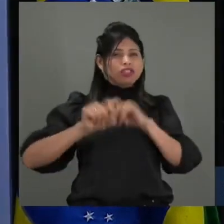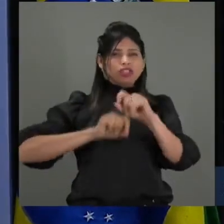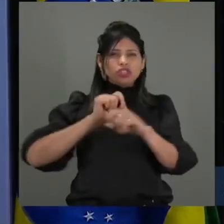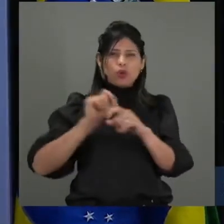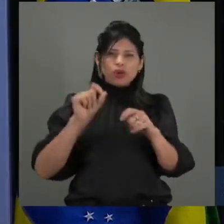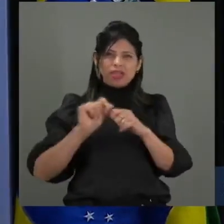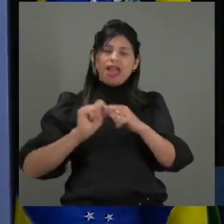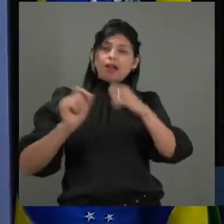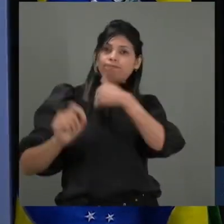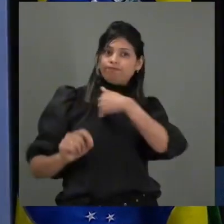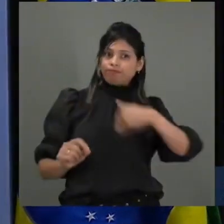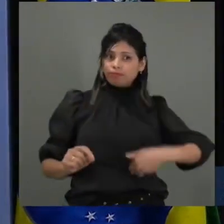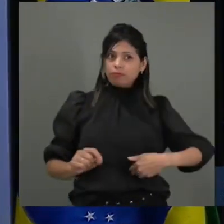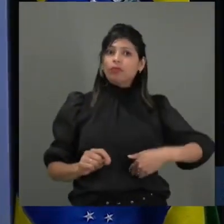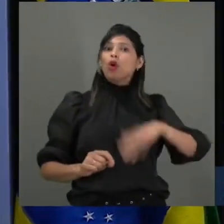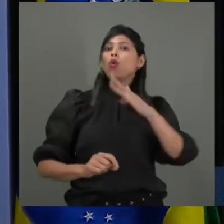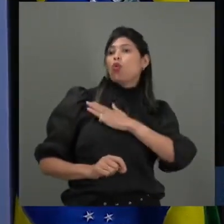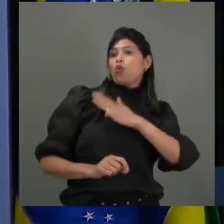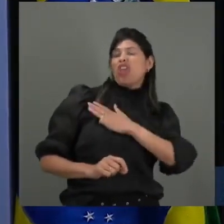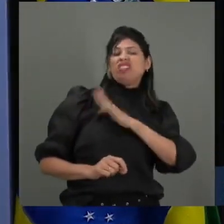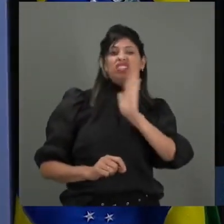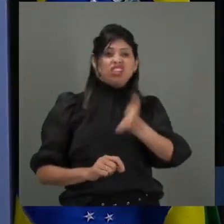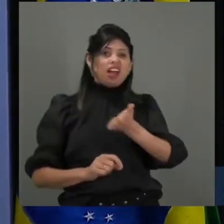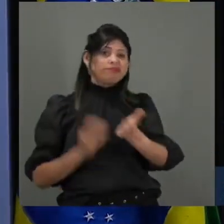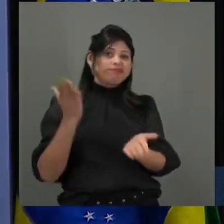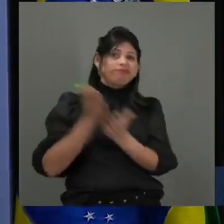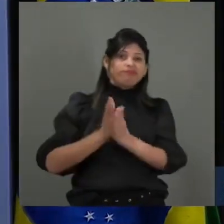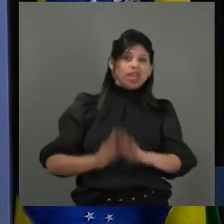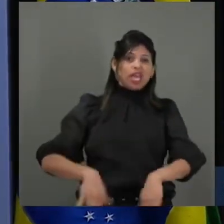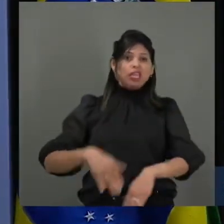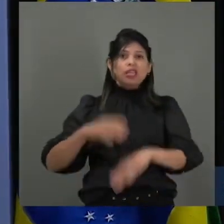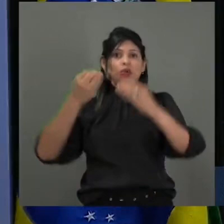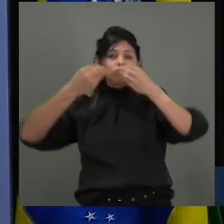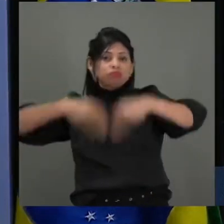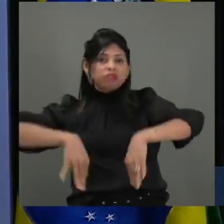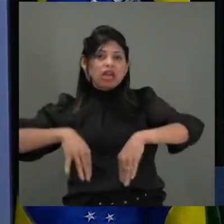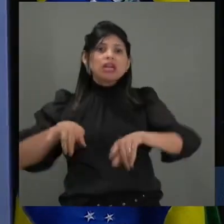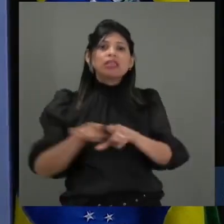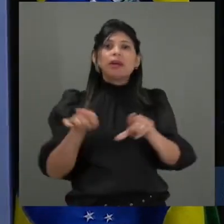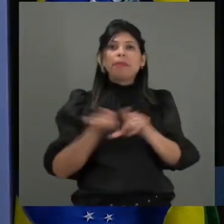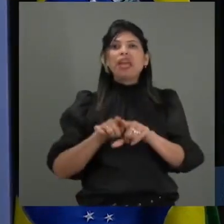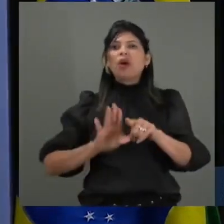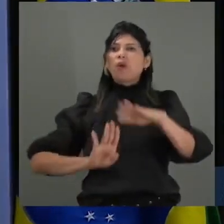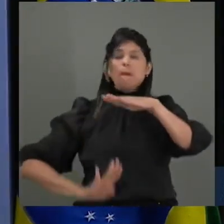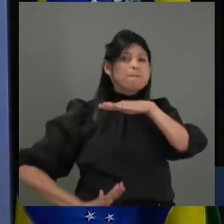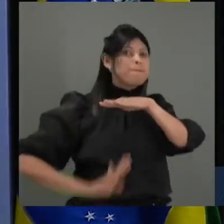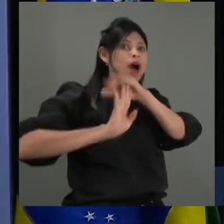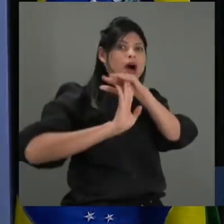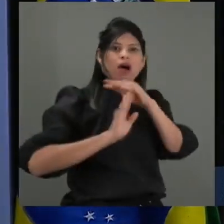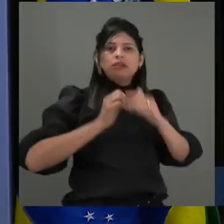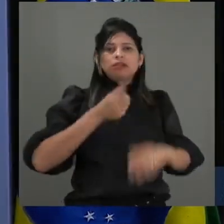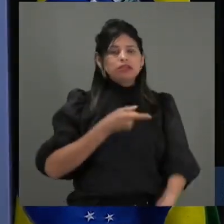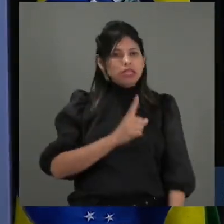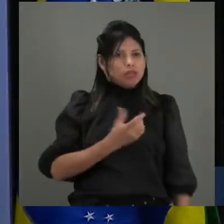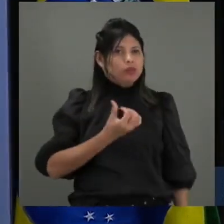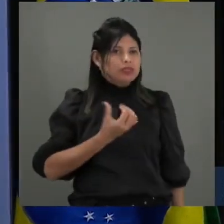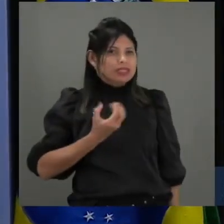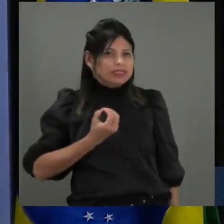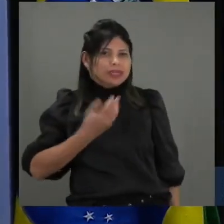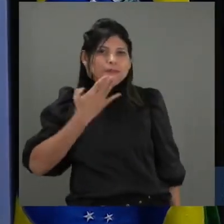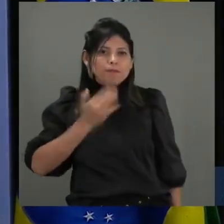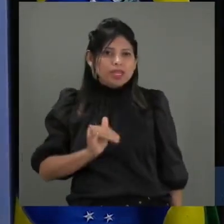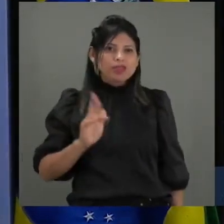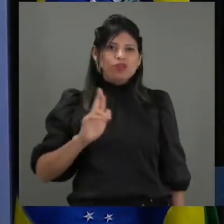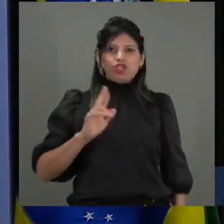Lula já condenou o seu governo ao fracasso, arrombando o teto com 160 bilhões de reais. Na